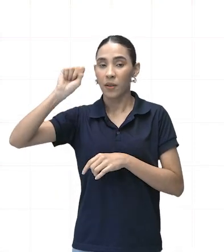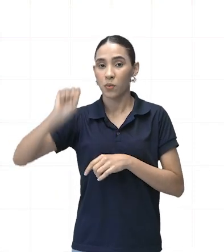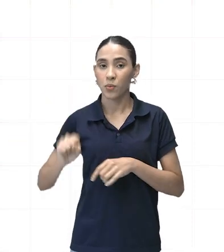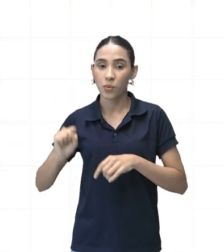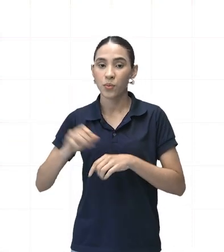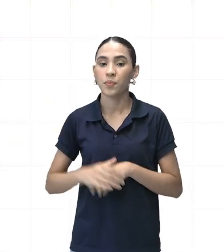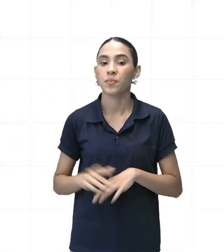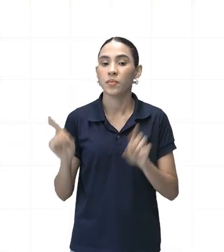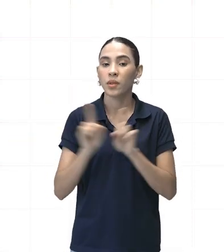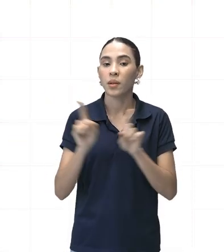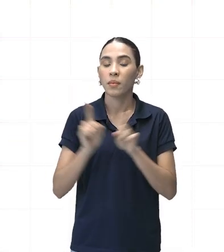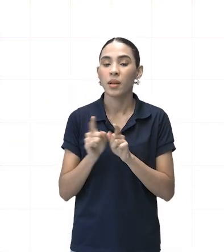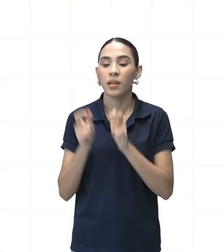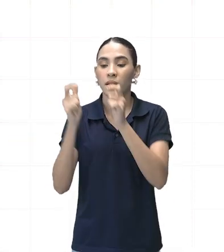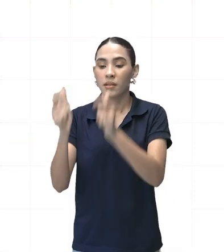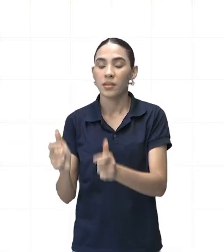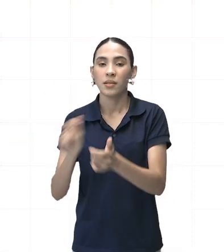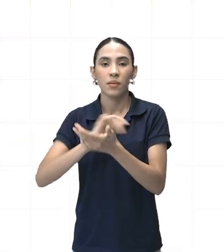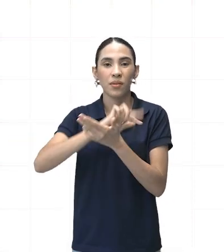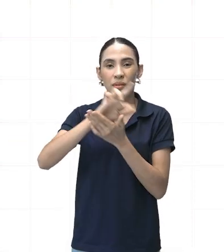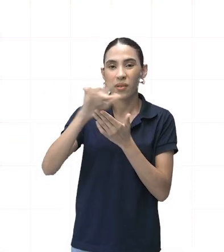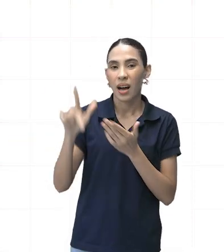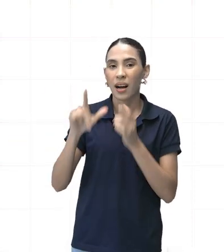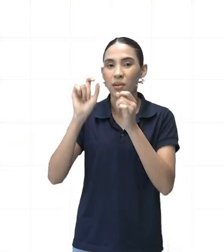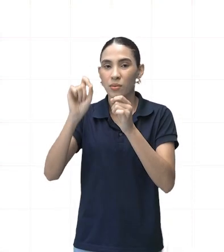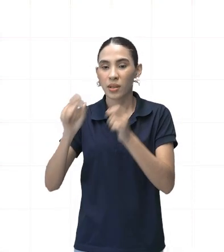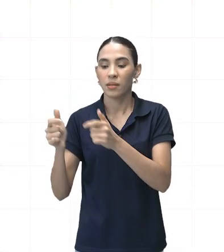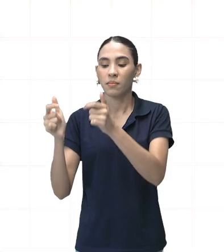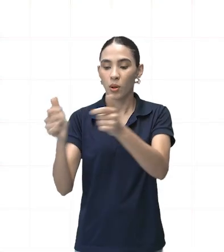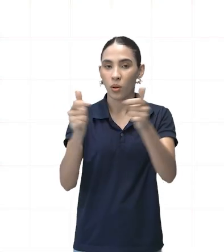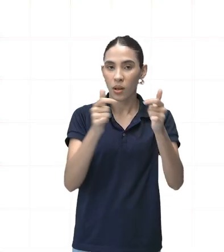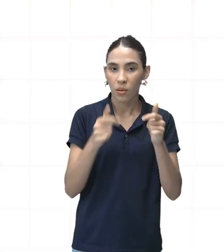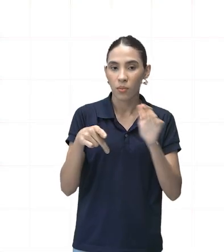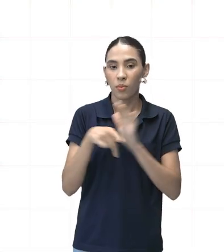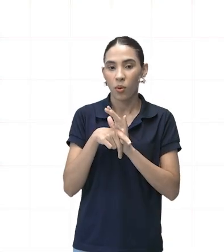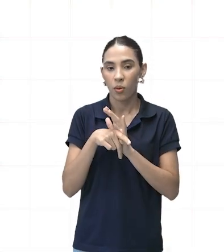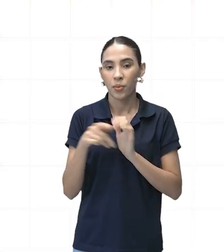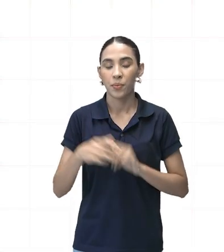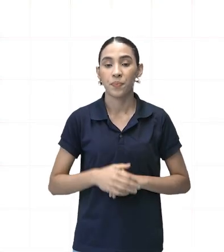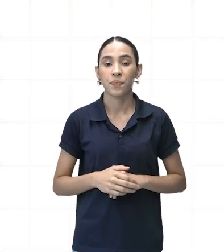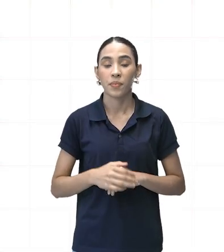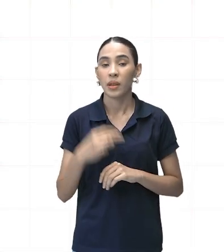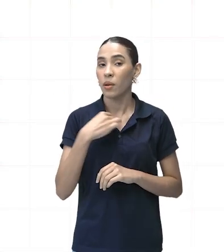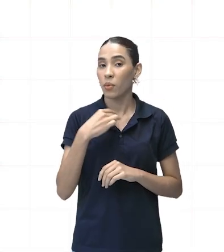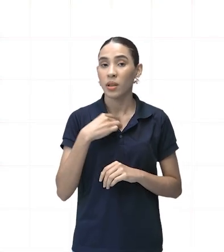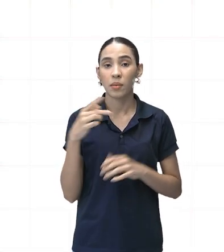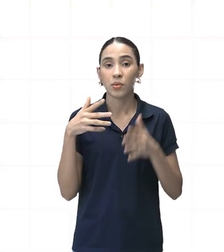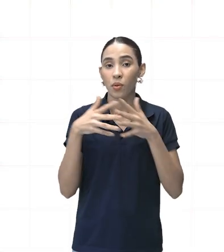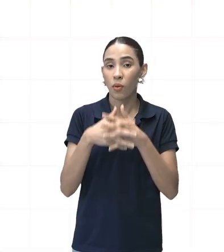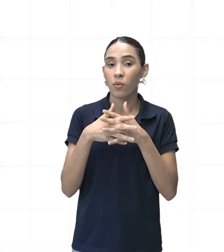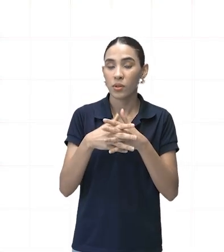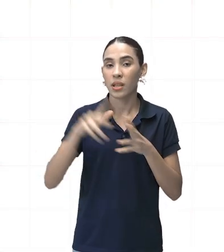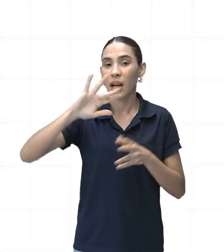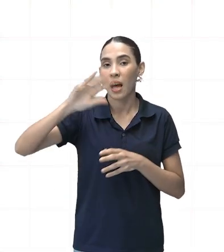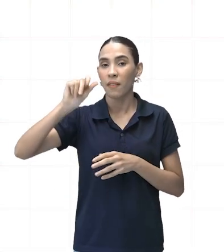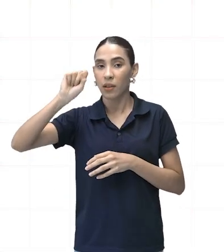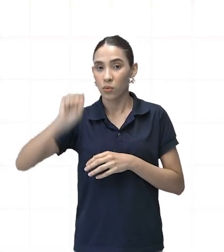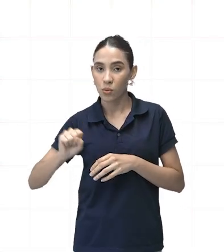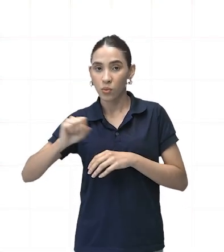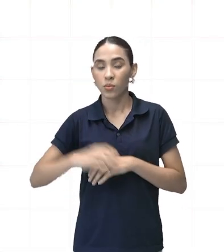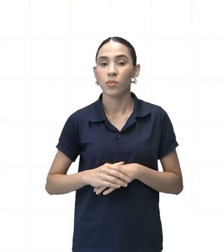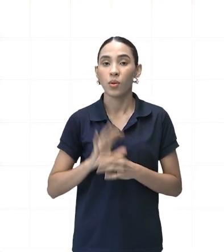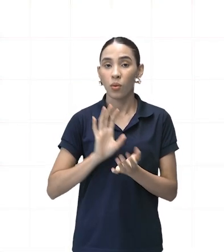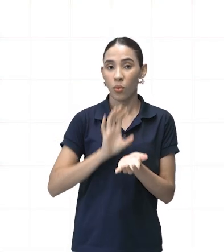Sul, e acabou estabelecendo diversos assentamentos, tá? Não podemos confundir, gente, a África do Sul